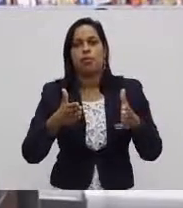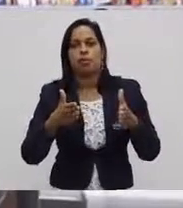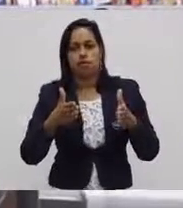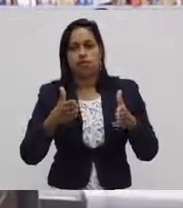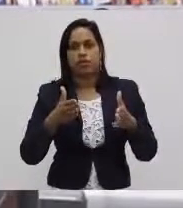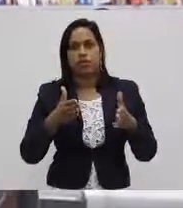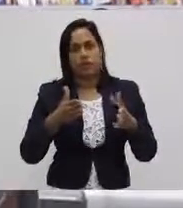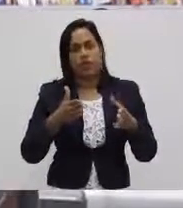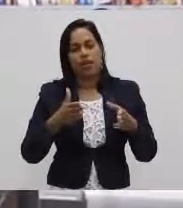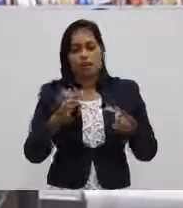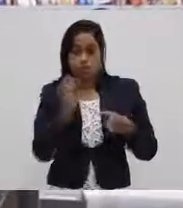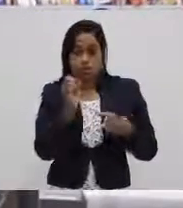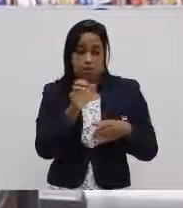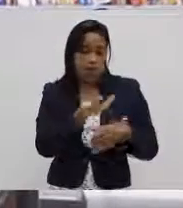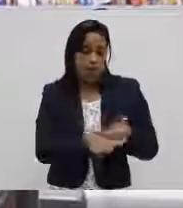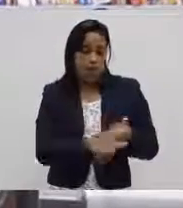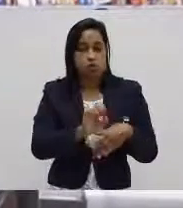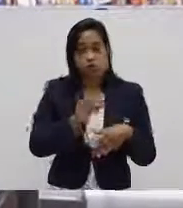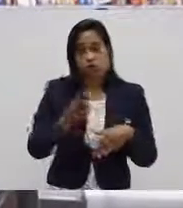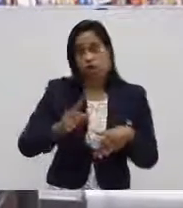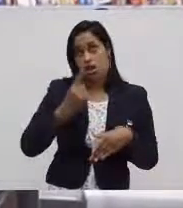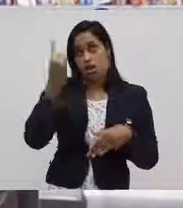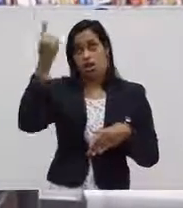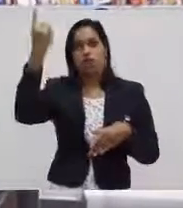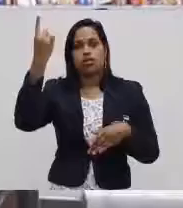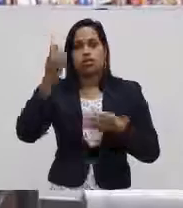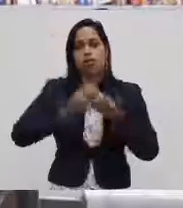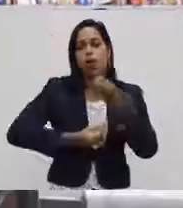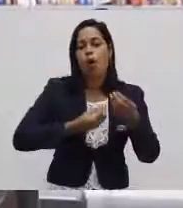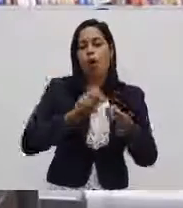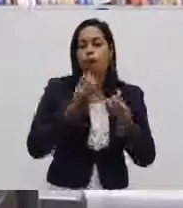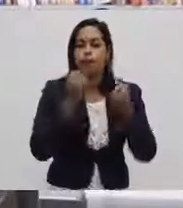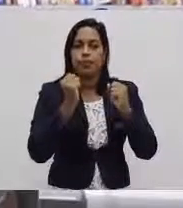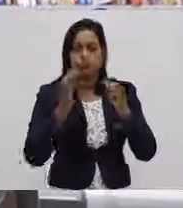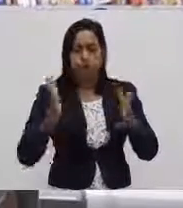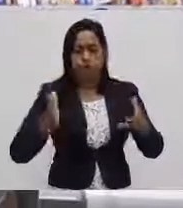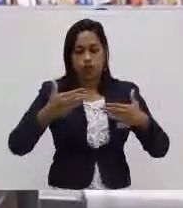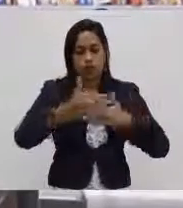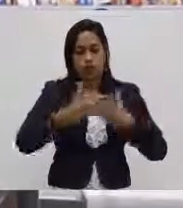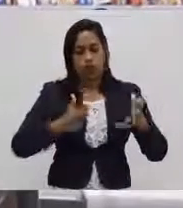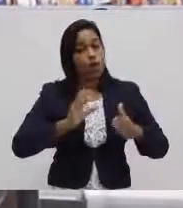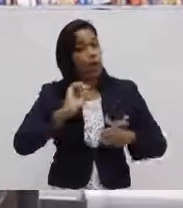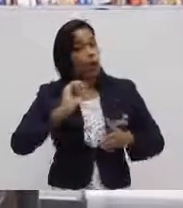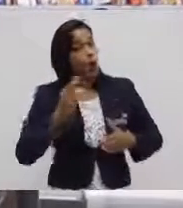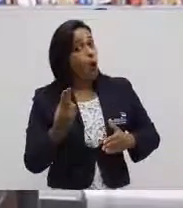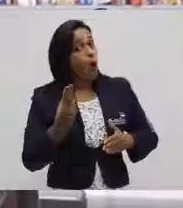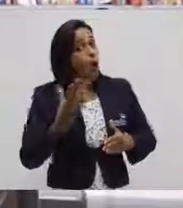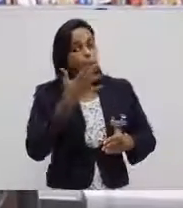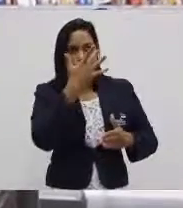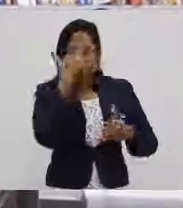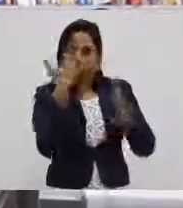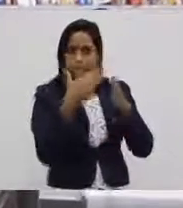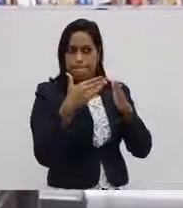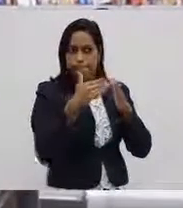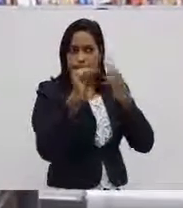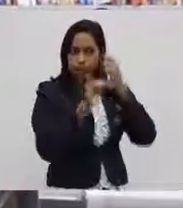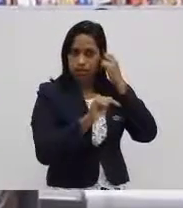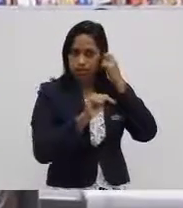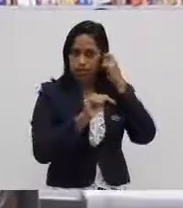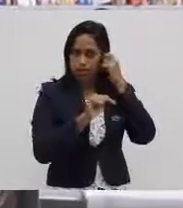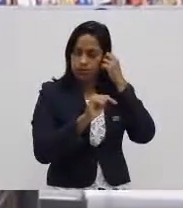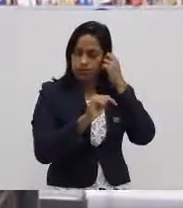insumos. Esse tipo de sistema pode ser em lotes ou por encomenda. Em